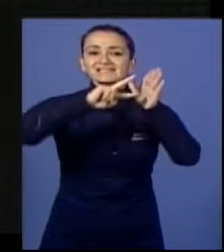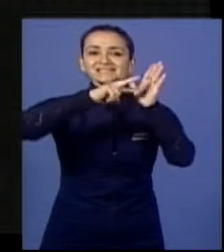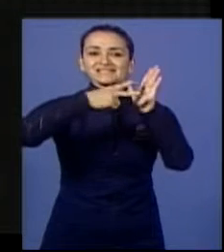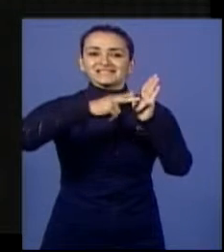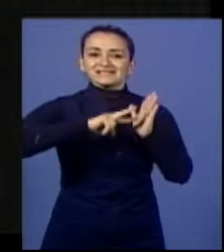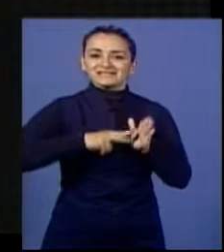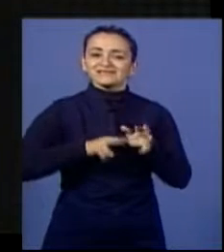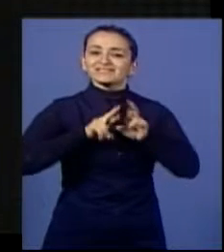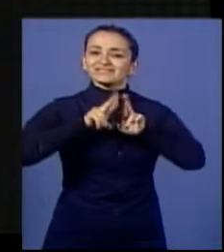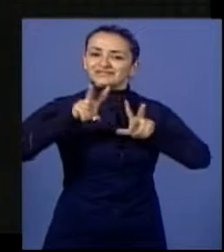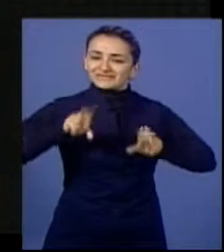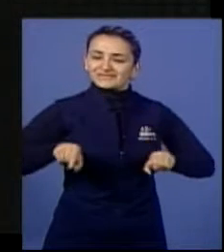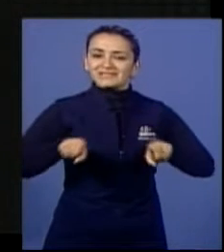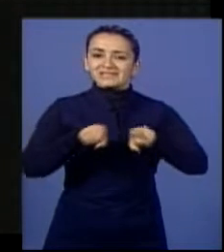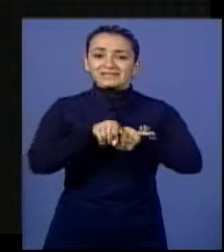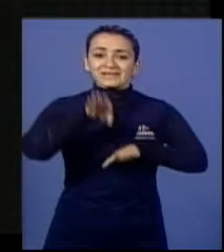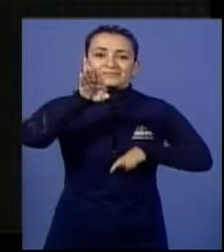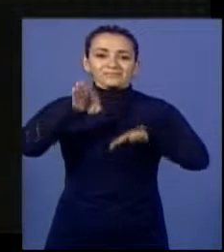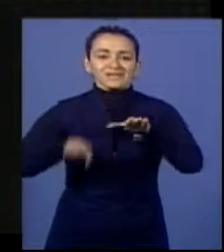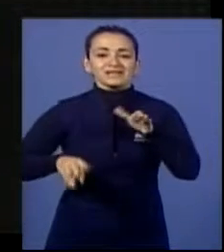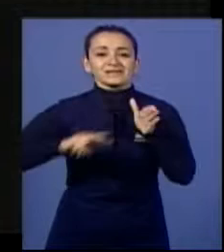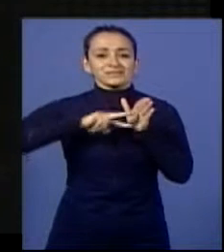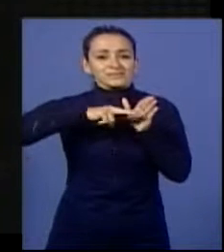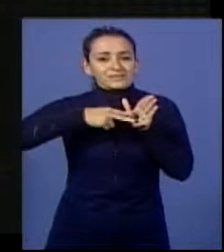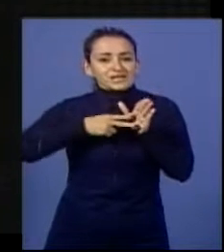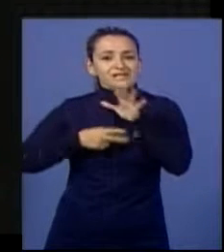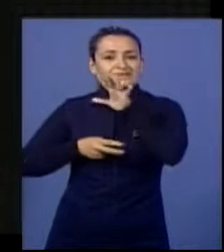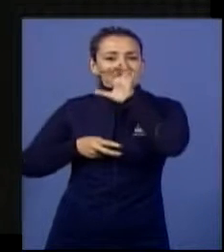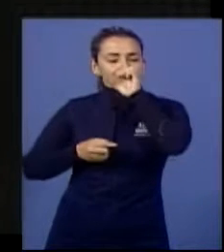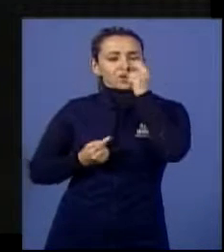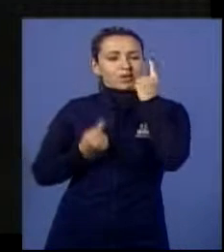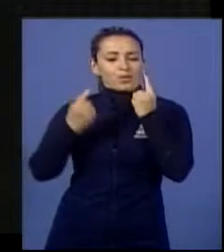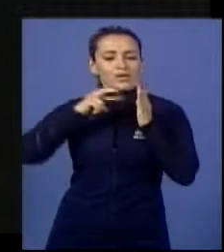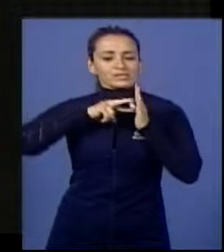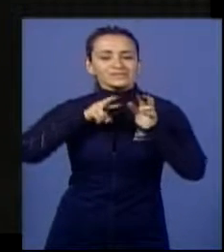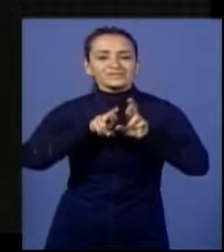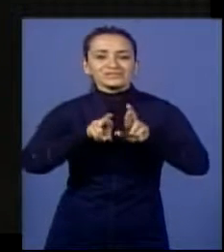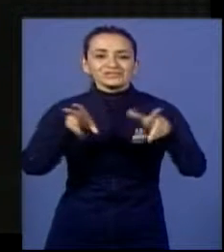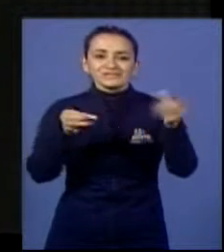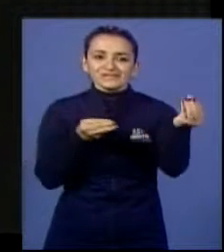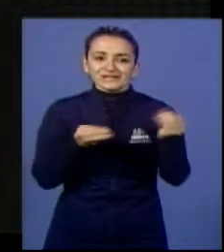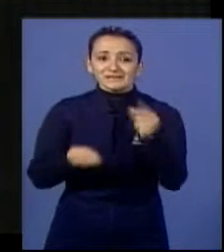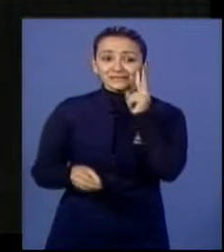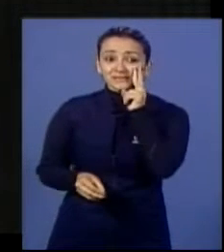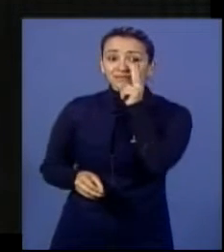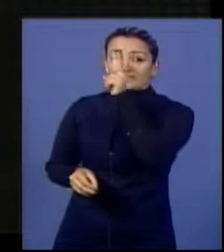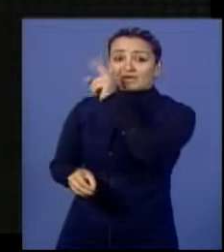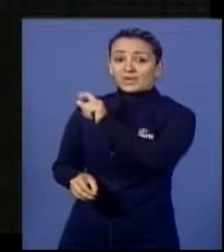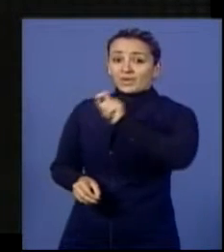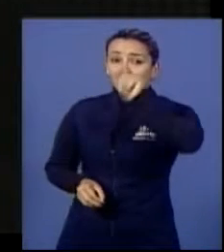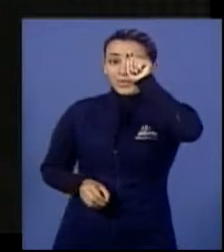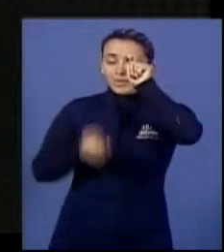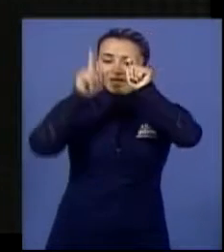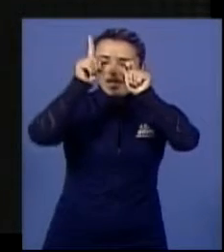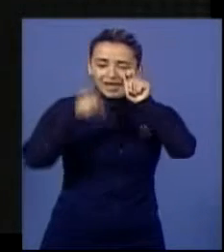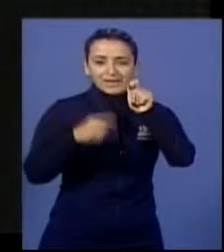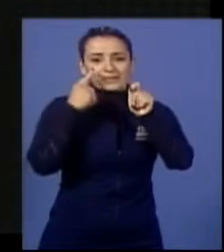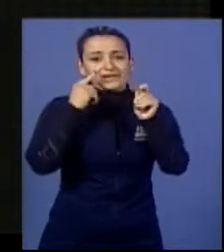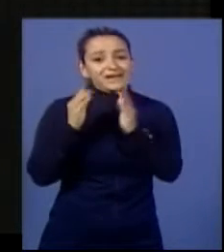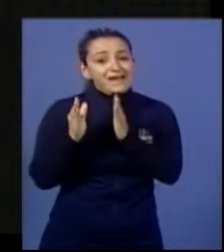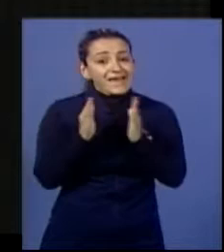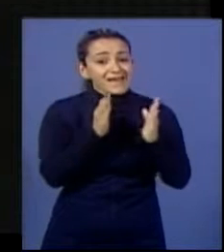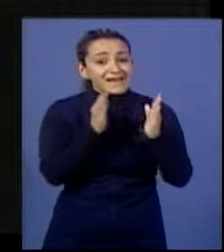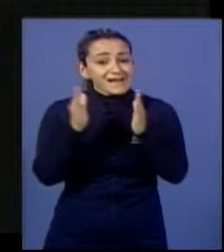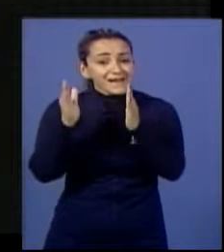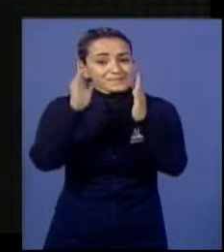apareceram aqui para você. Ó. Então apareceu o composto A, que indica o caminho por onde as abelhas iriam seguir. E o composto B, que é